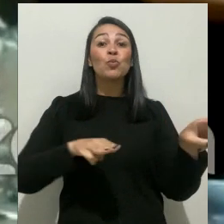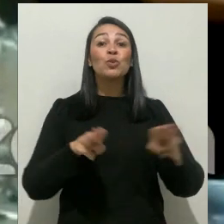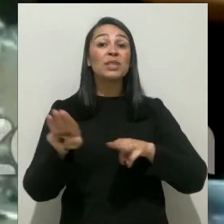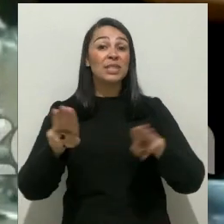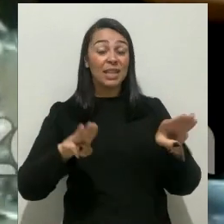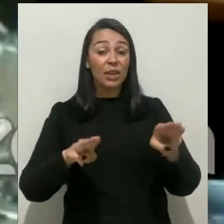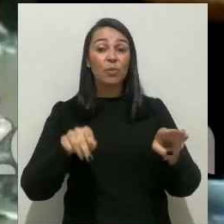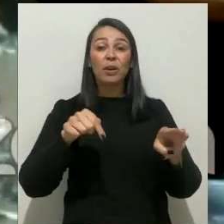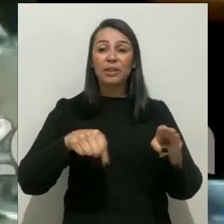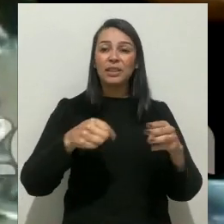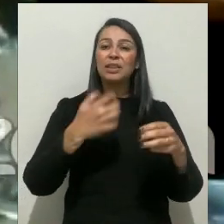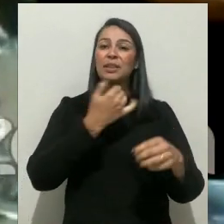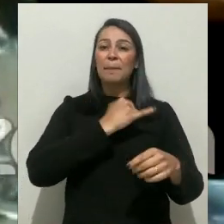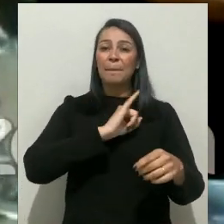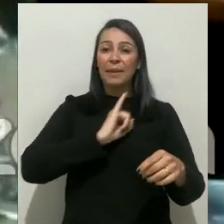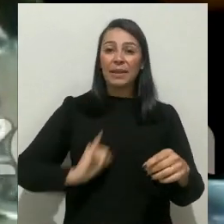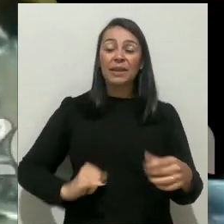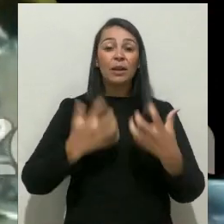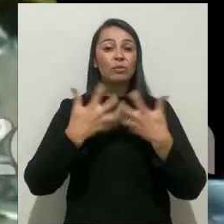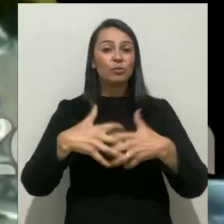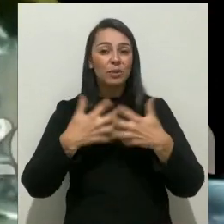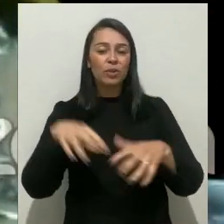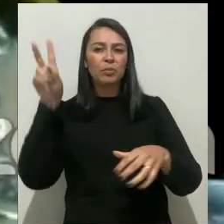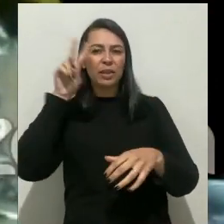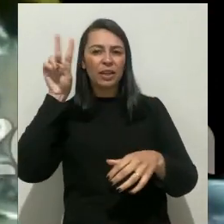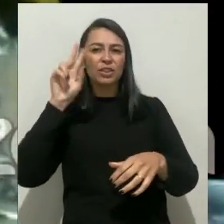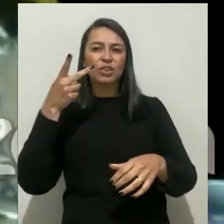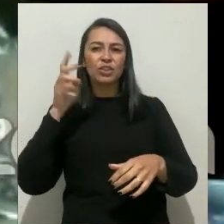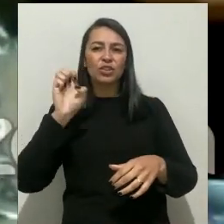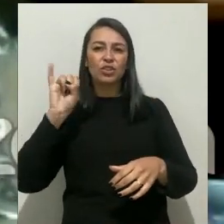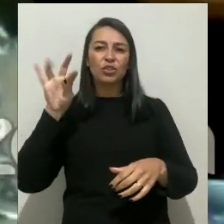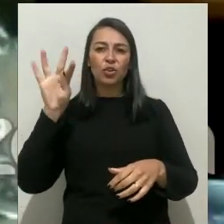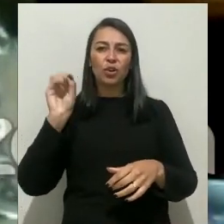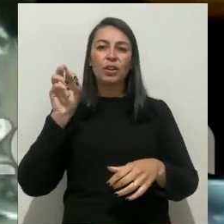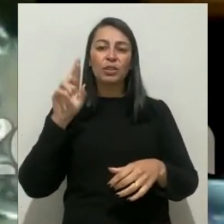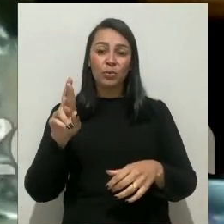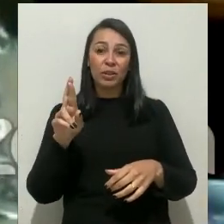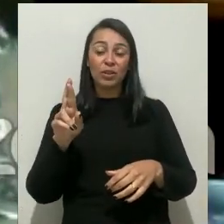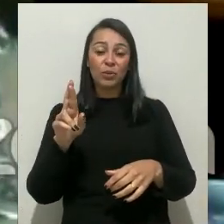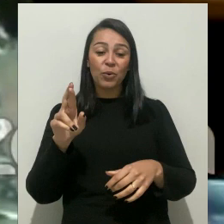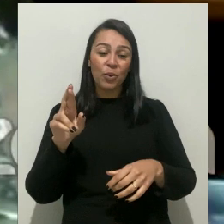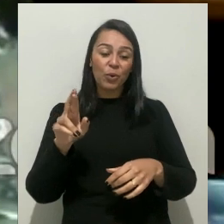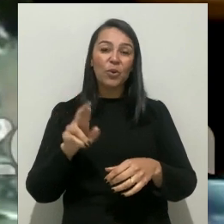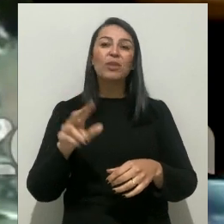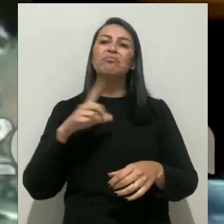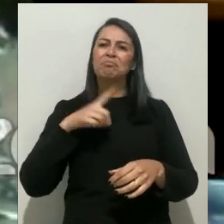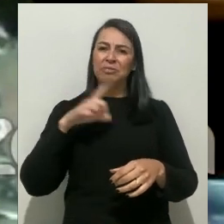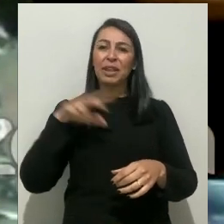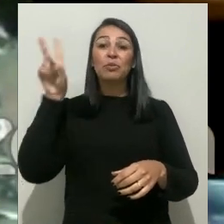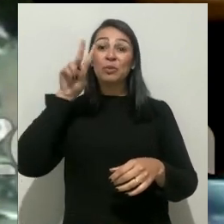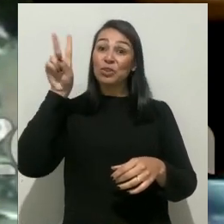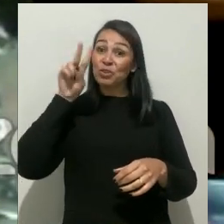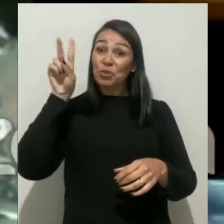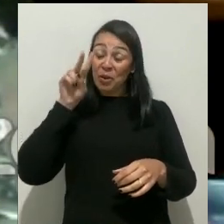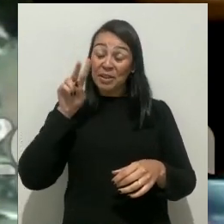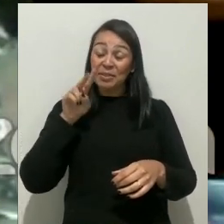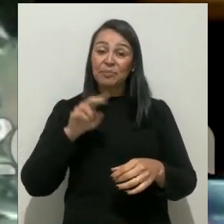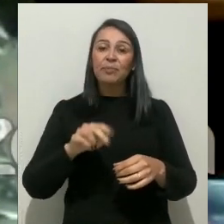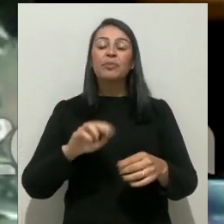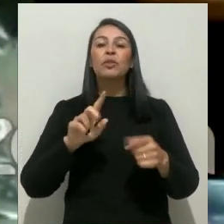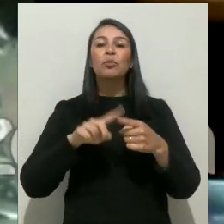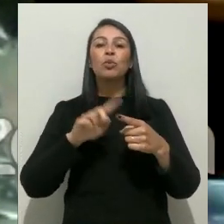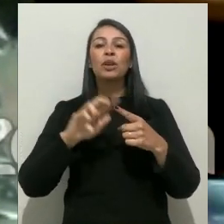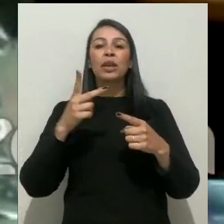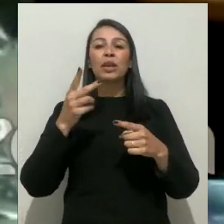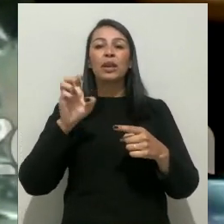Petrópolis. E a história do Heitor, né, como todo mundo, tem pai e mãe, justamente. O Heitor